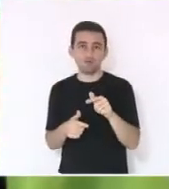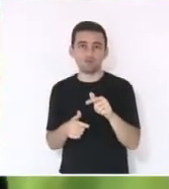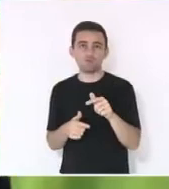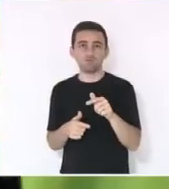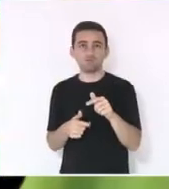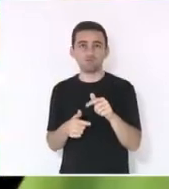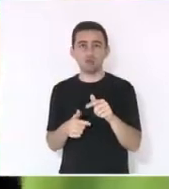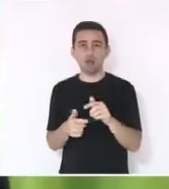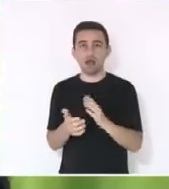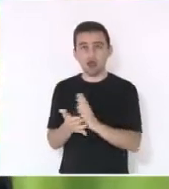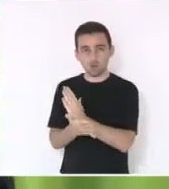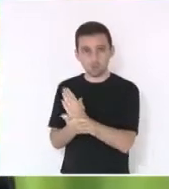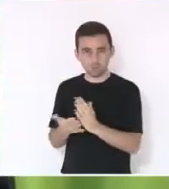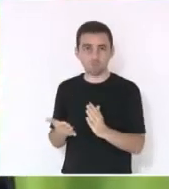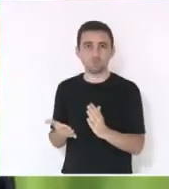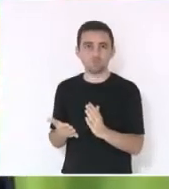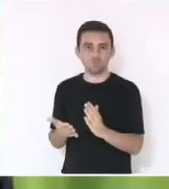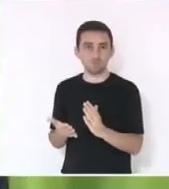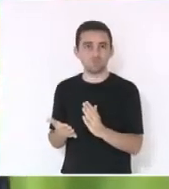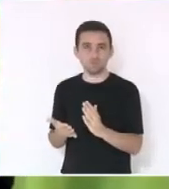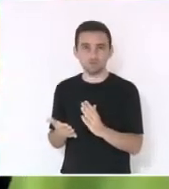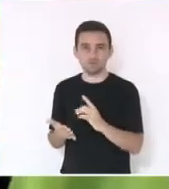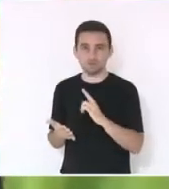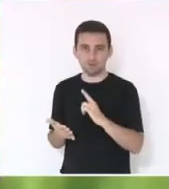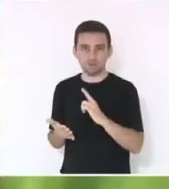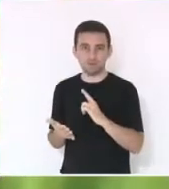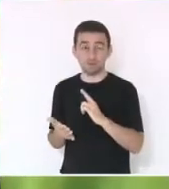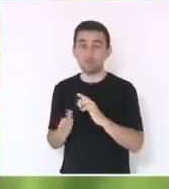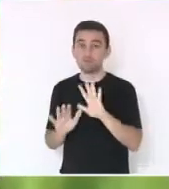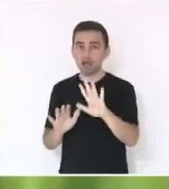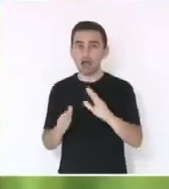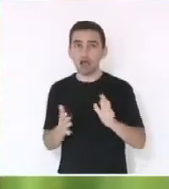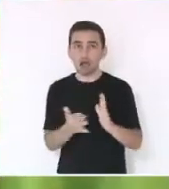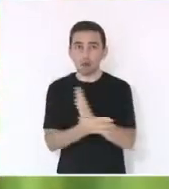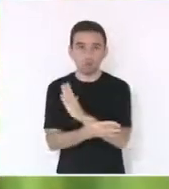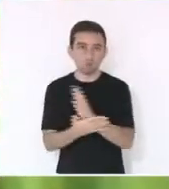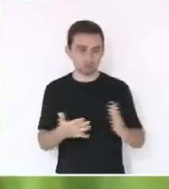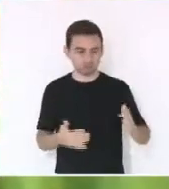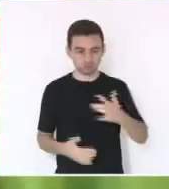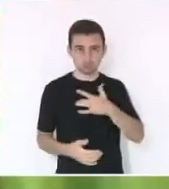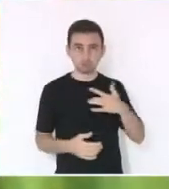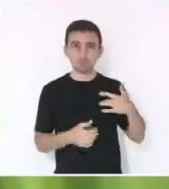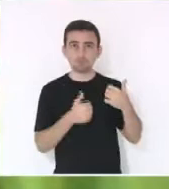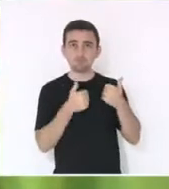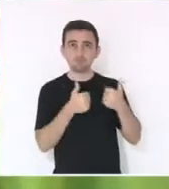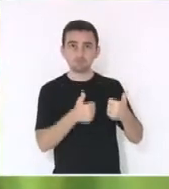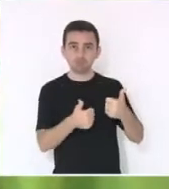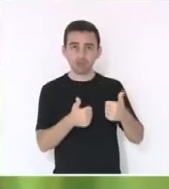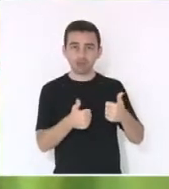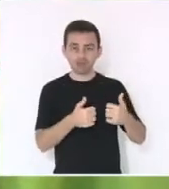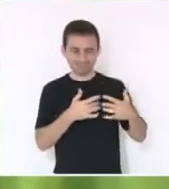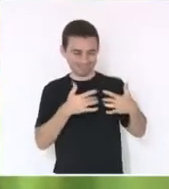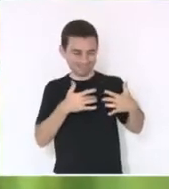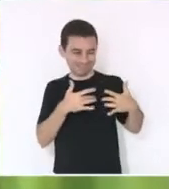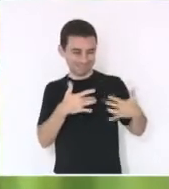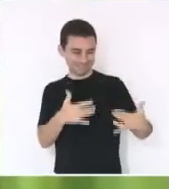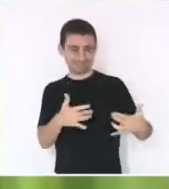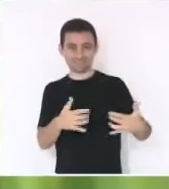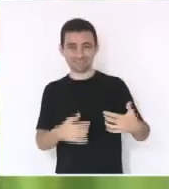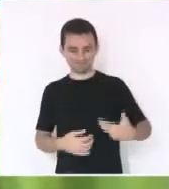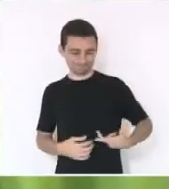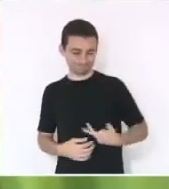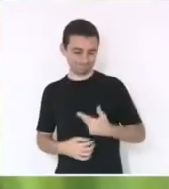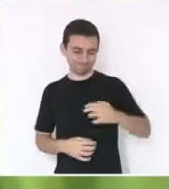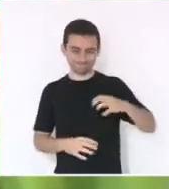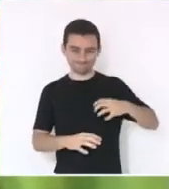aquelas pessoas com saúde, que praticam o gesto de solidariedade humana, esse